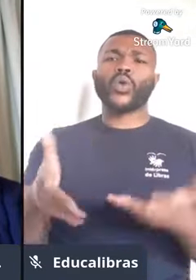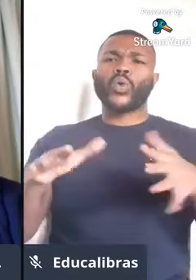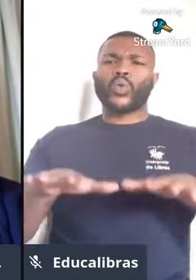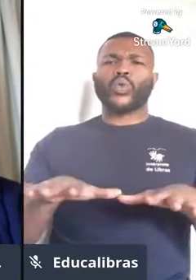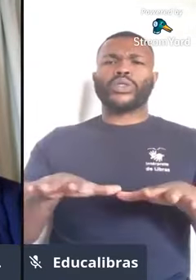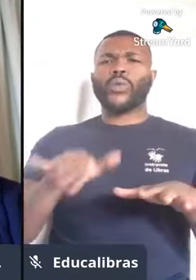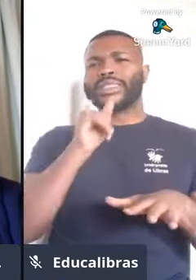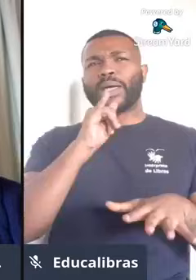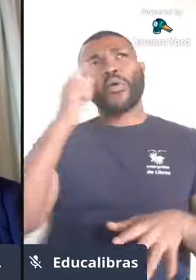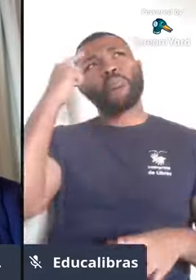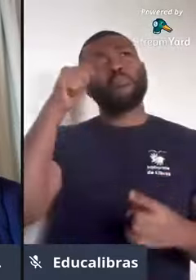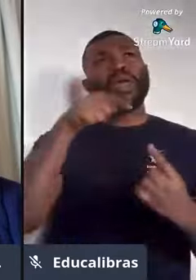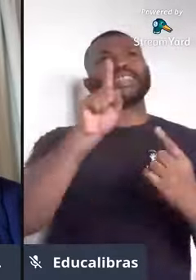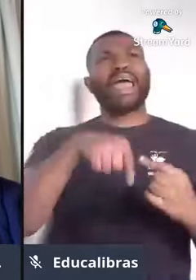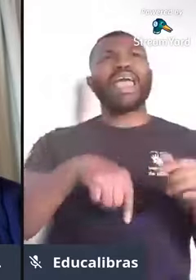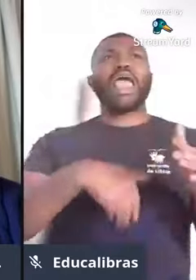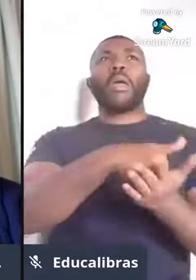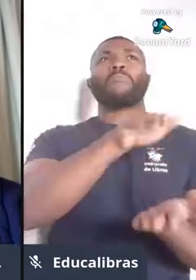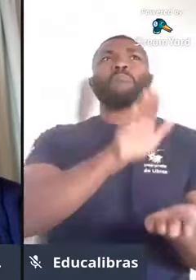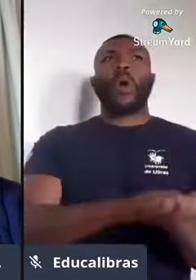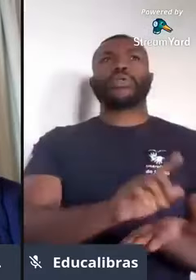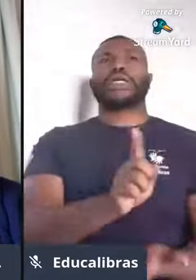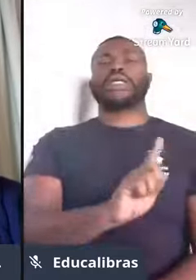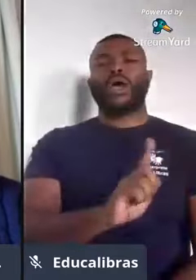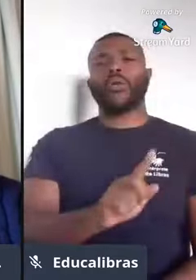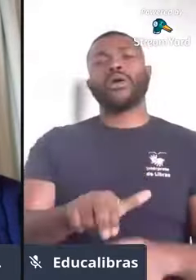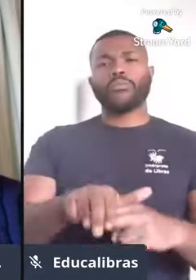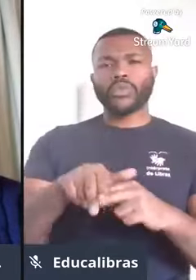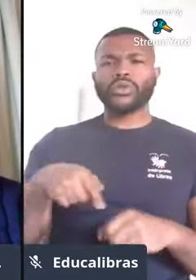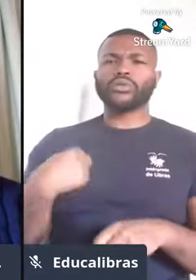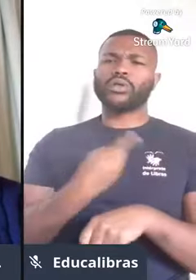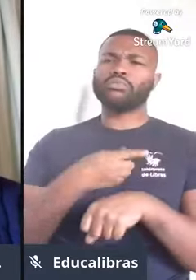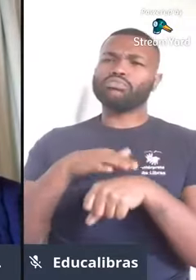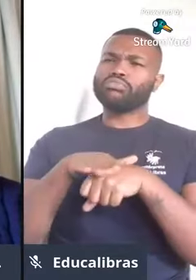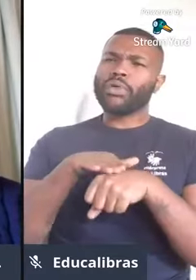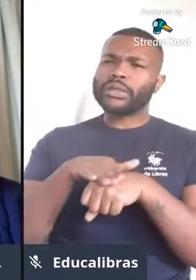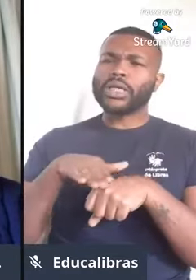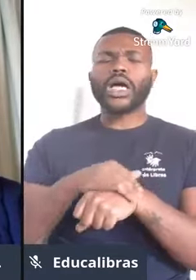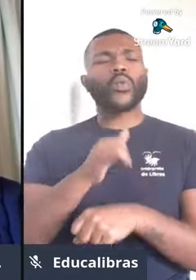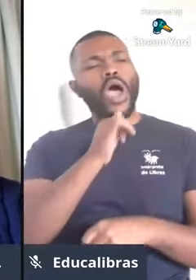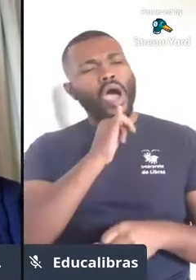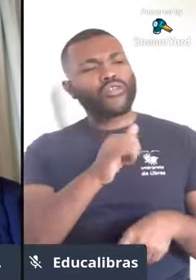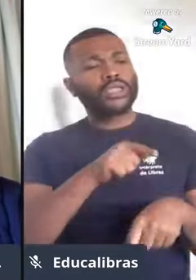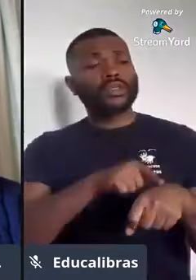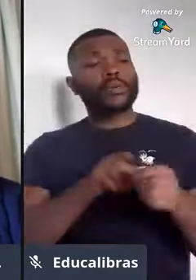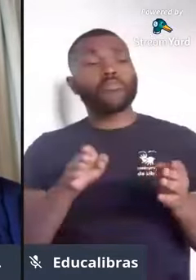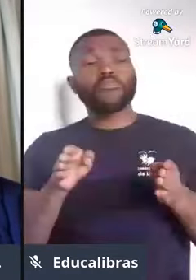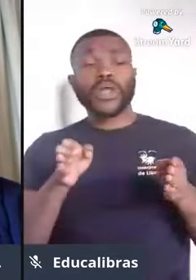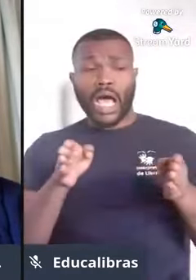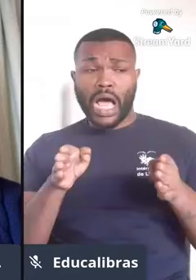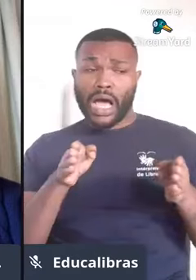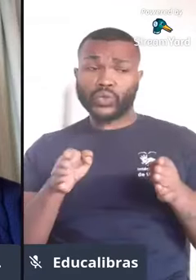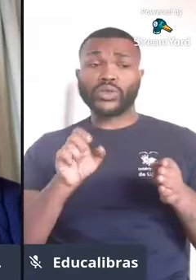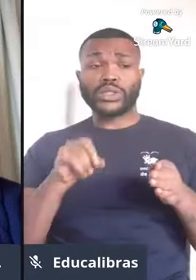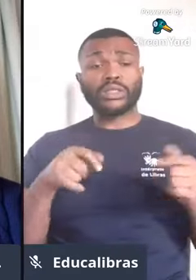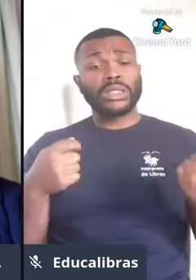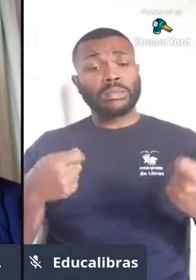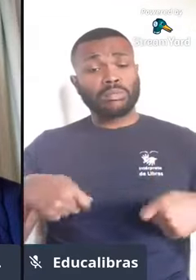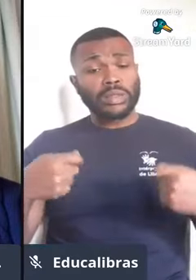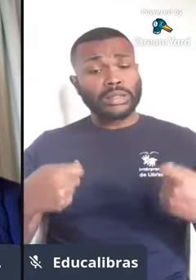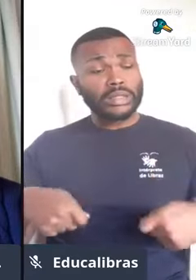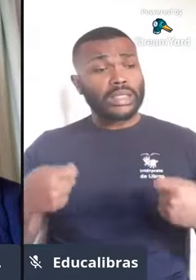buscado discutir com as empresas, conceder os prazos que julgarmos necessários para que a